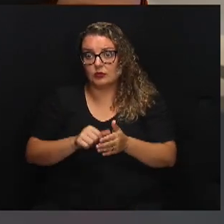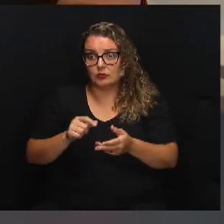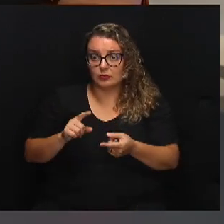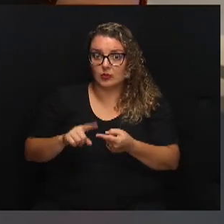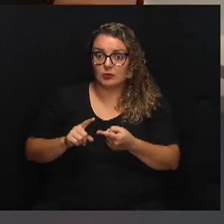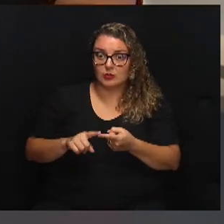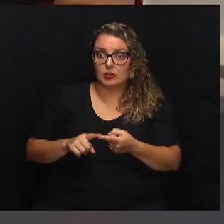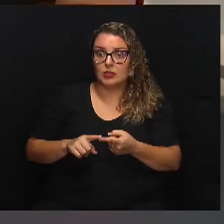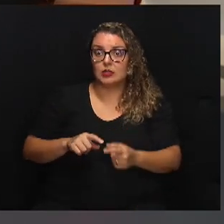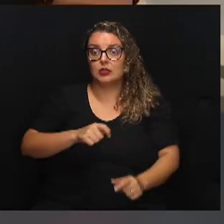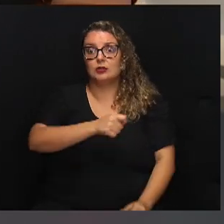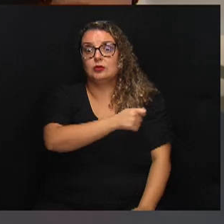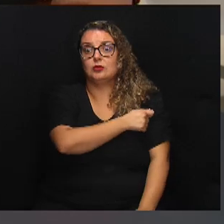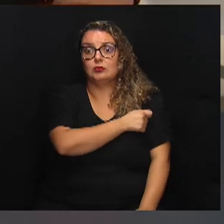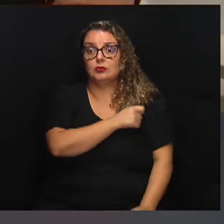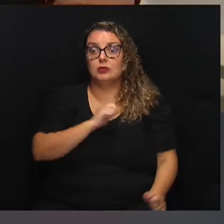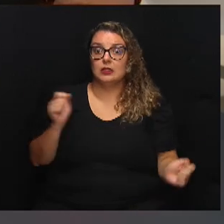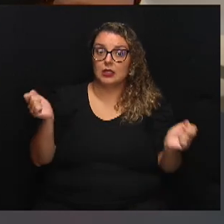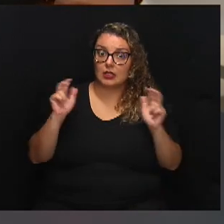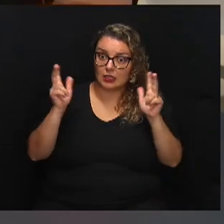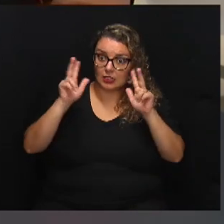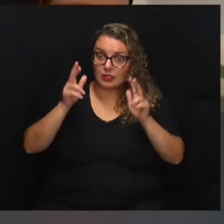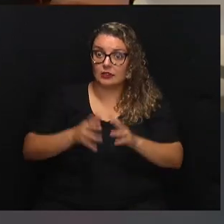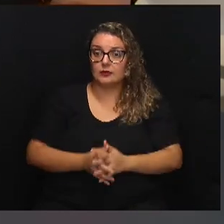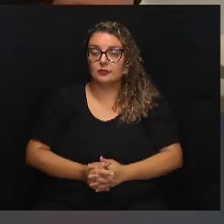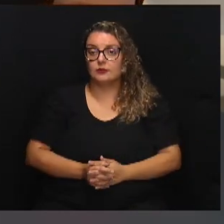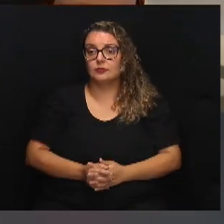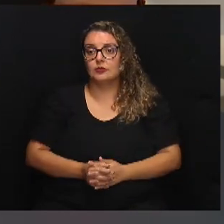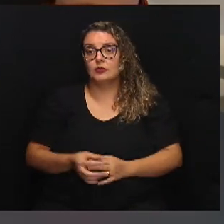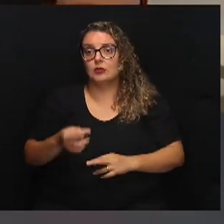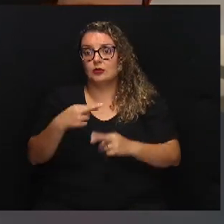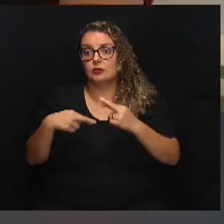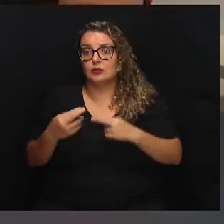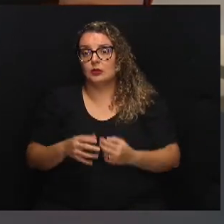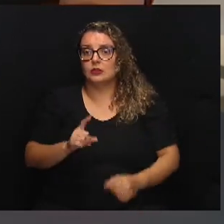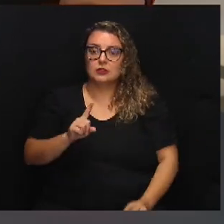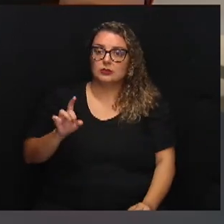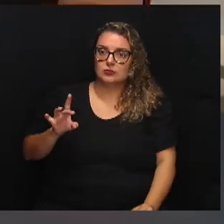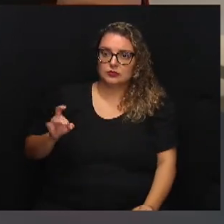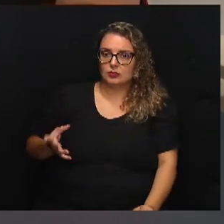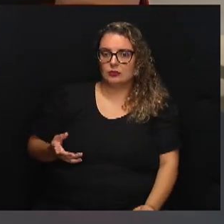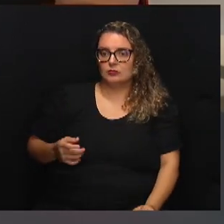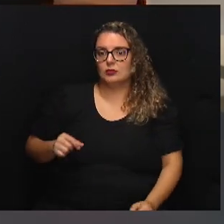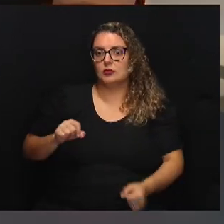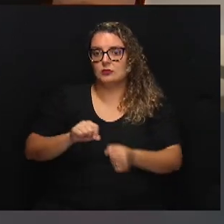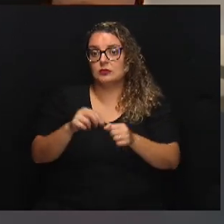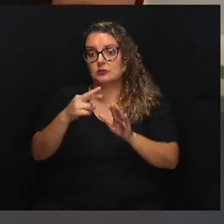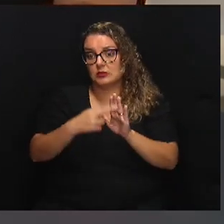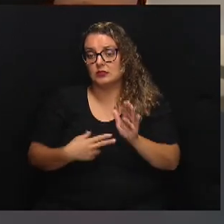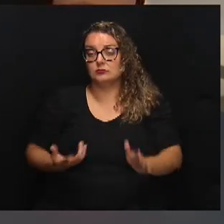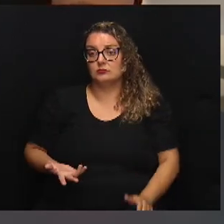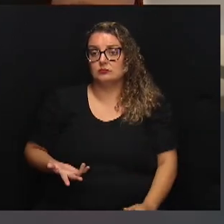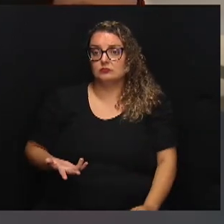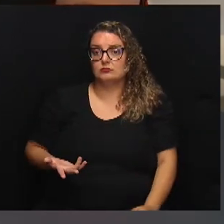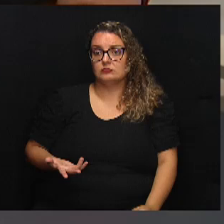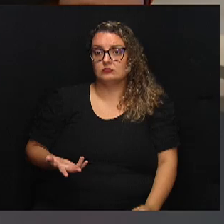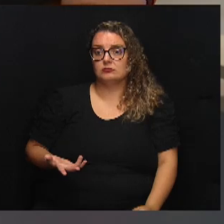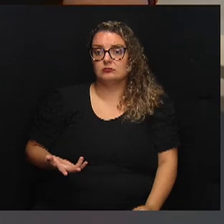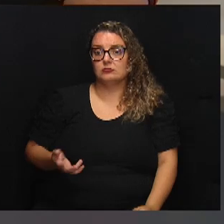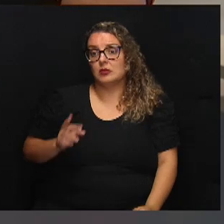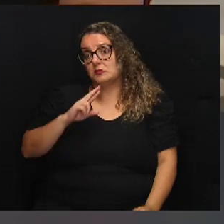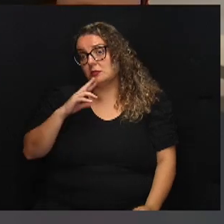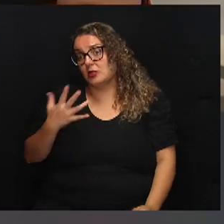Então o aluno tem que ficar atento a essa questão, não apenas para fazer uma redação, mas mesmo para resolver